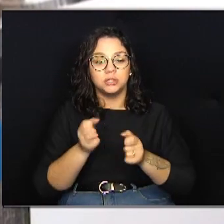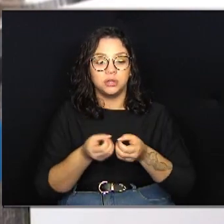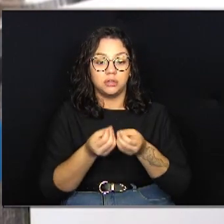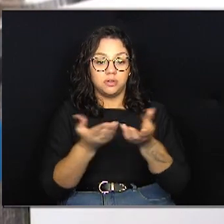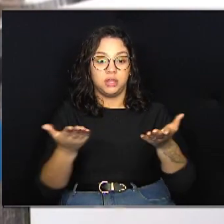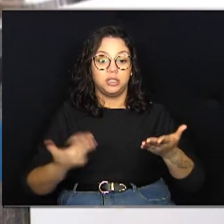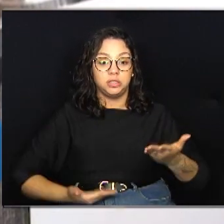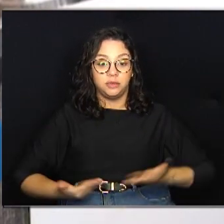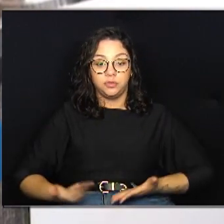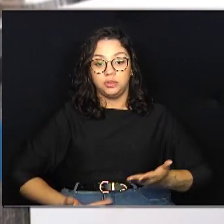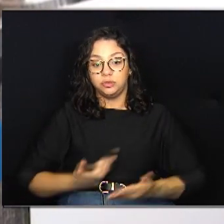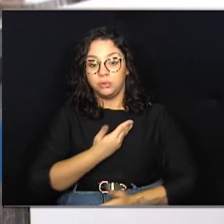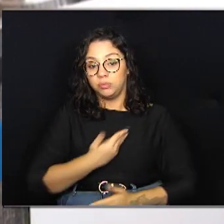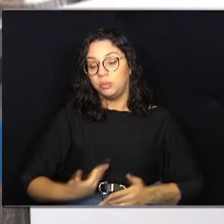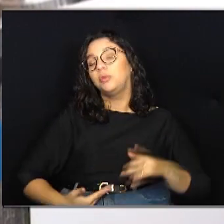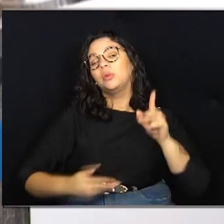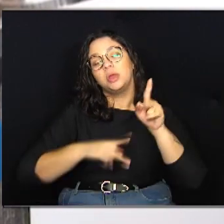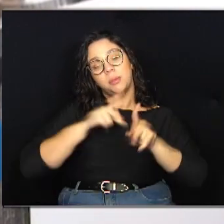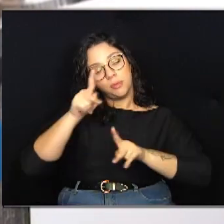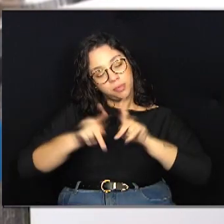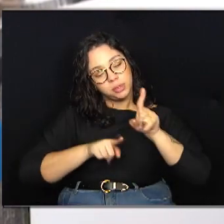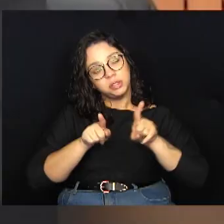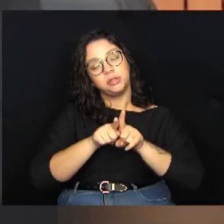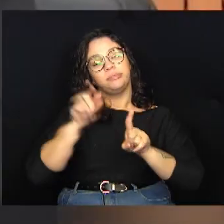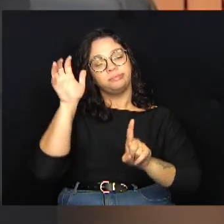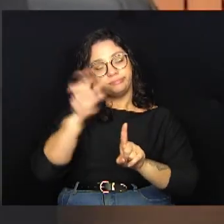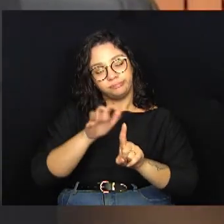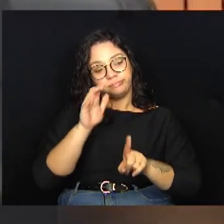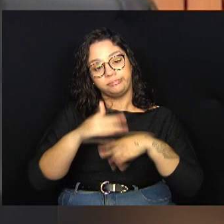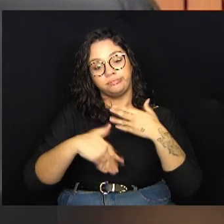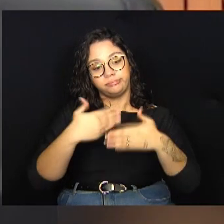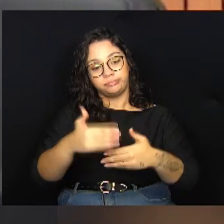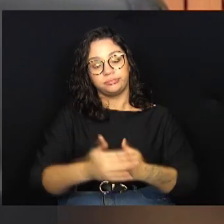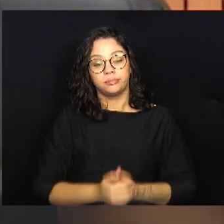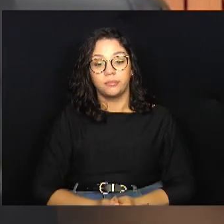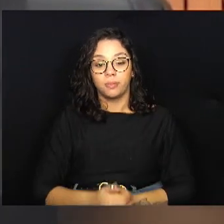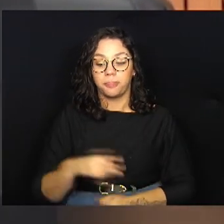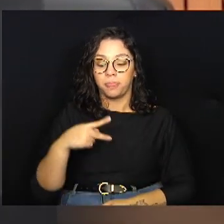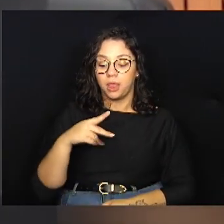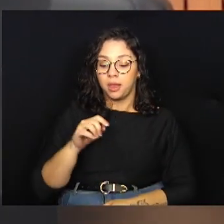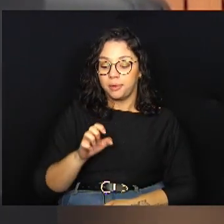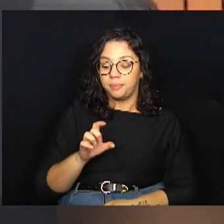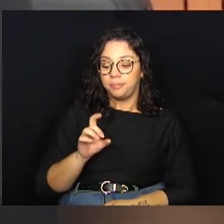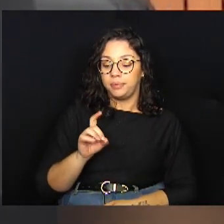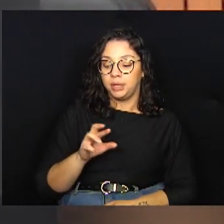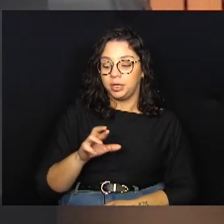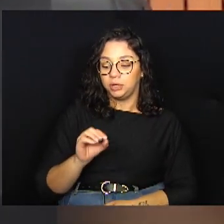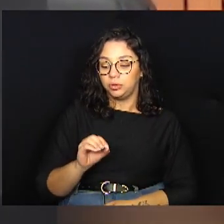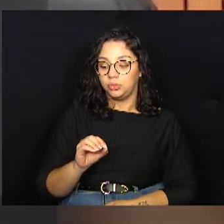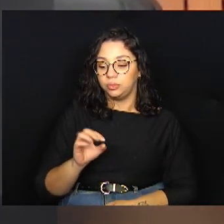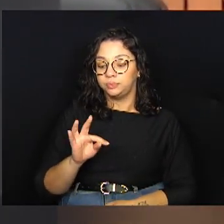e a população também vai ser atingida nesse processo. Pedro Tourinho falou sobre a Lei